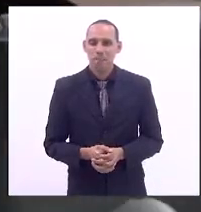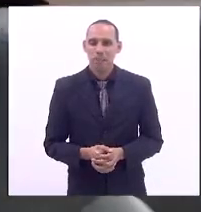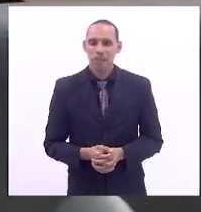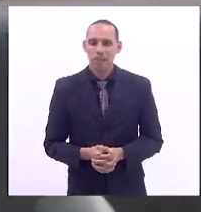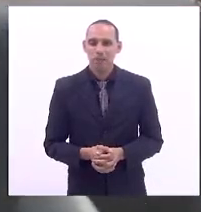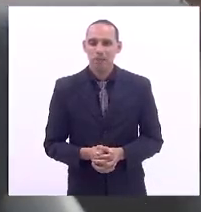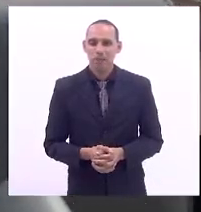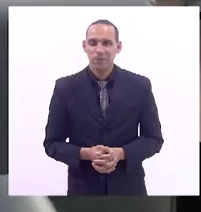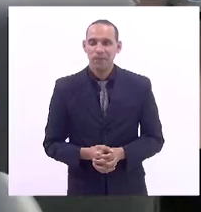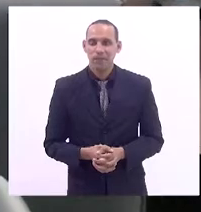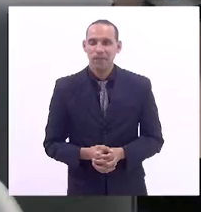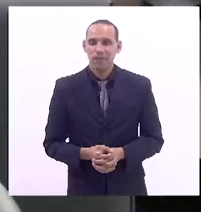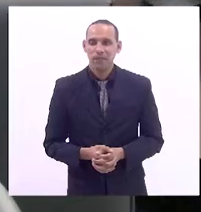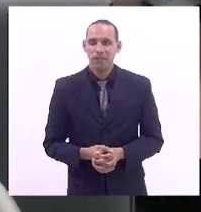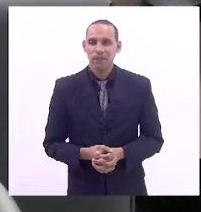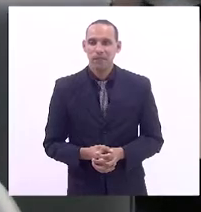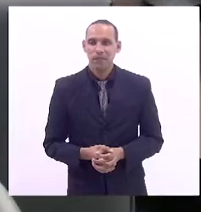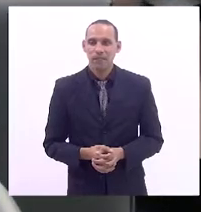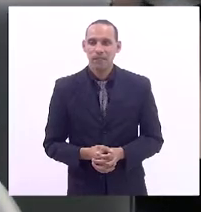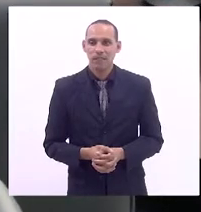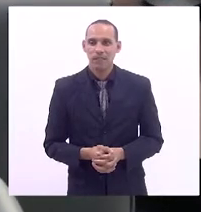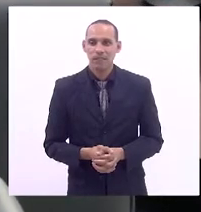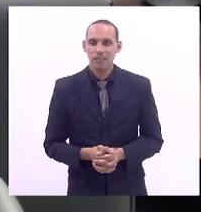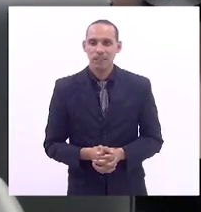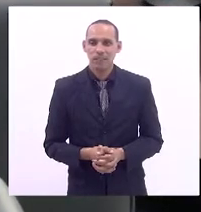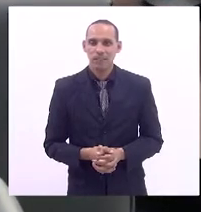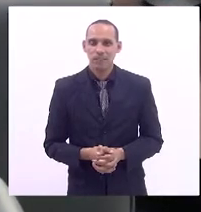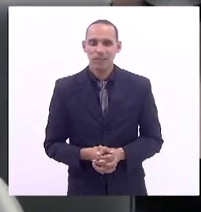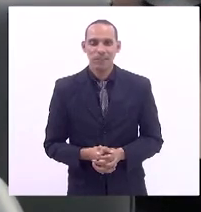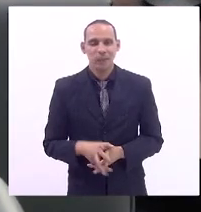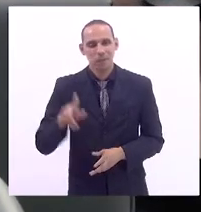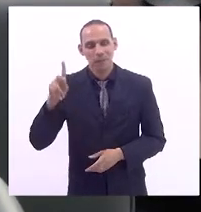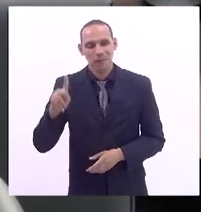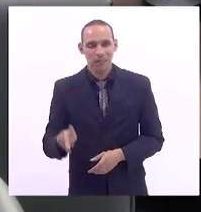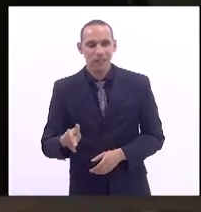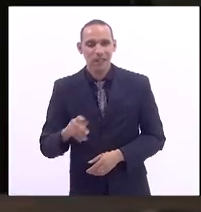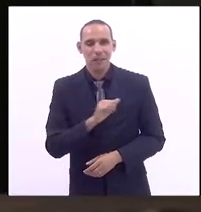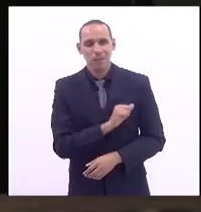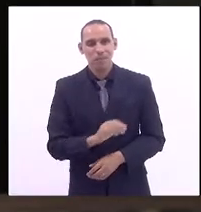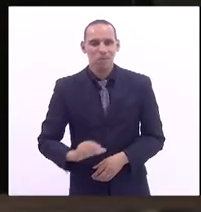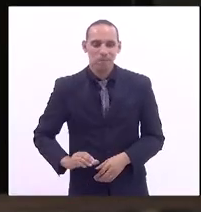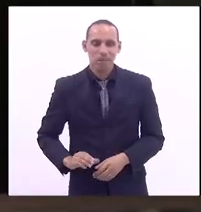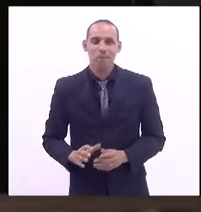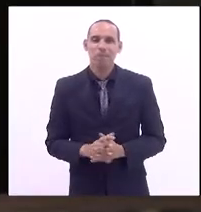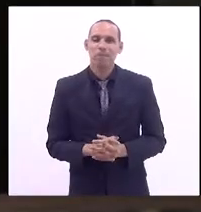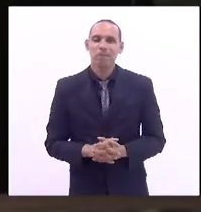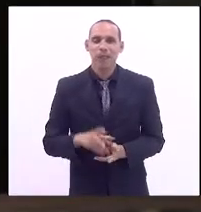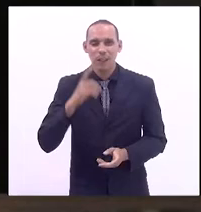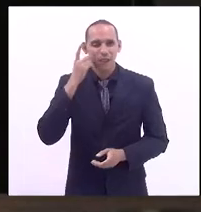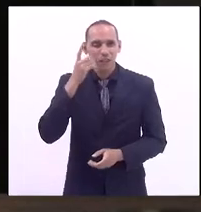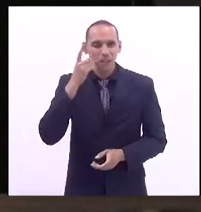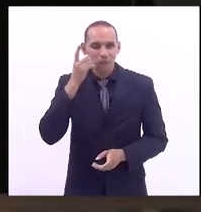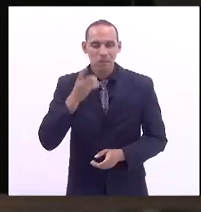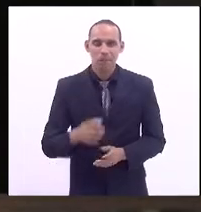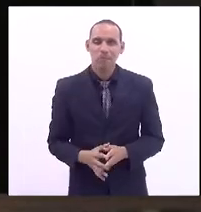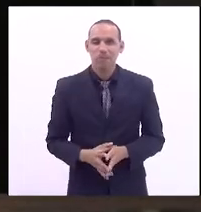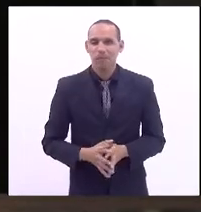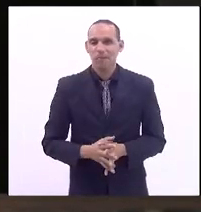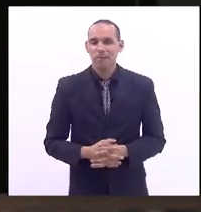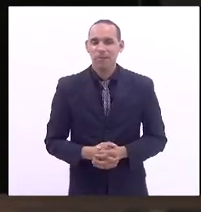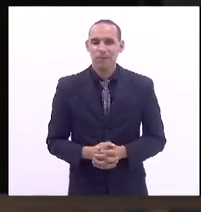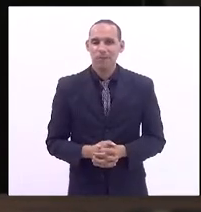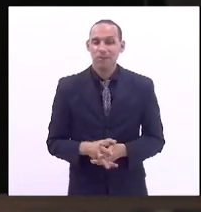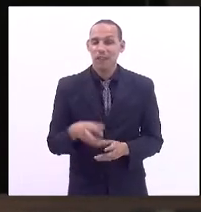E aí o presidente até Siciliano deputados e deputadas